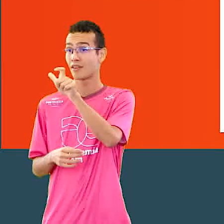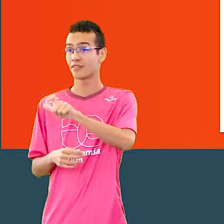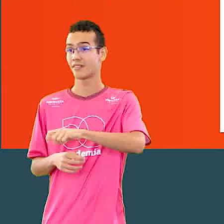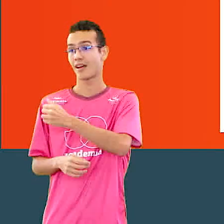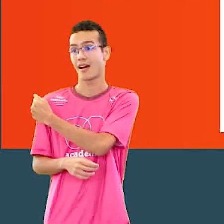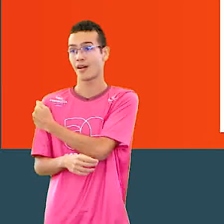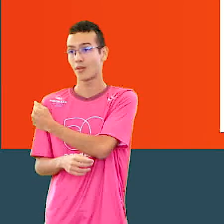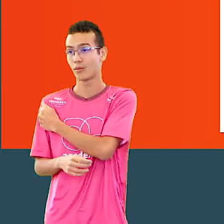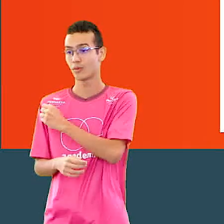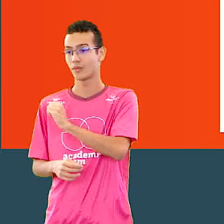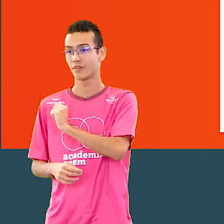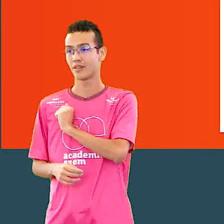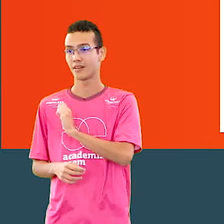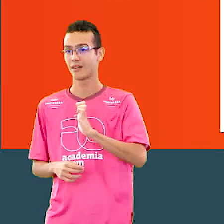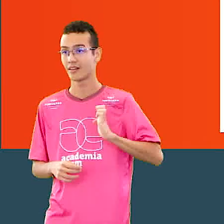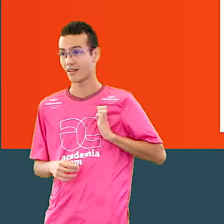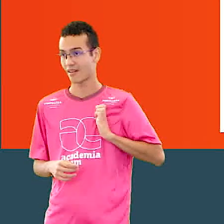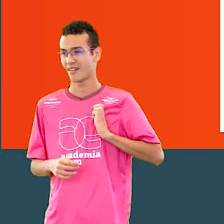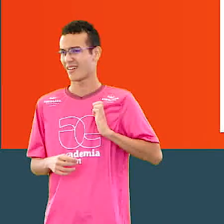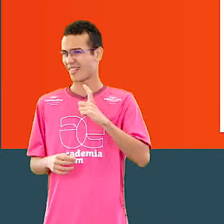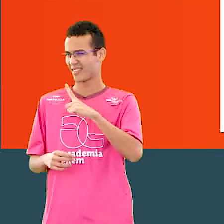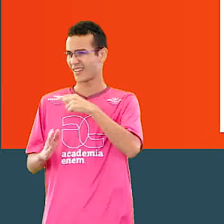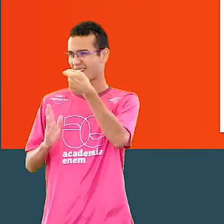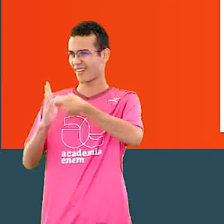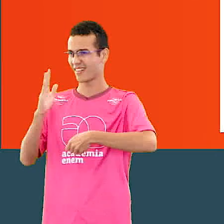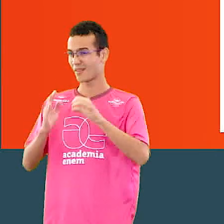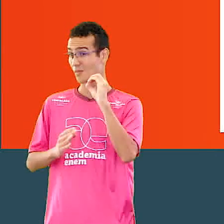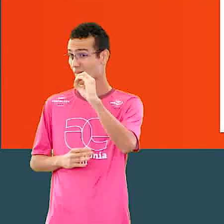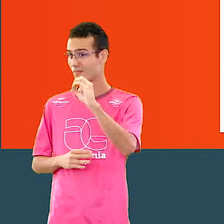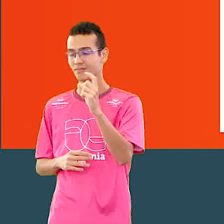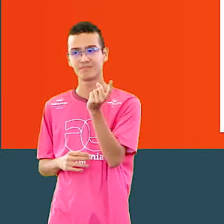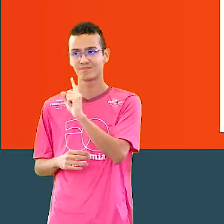Zera a redação não é isso? Muito bem, vamos lá.